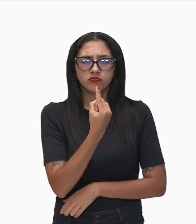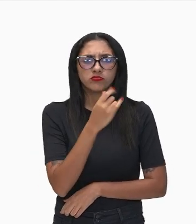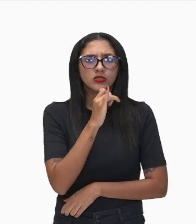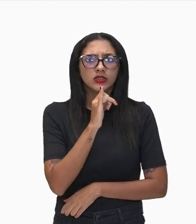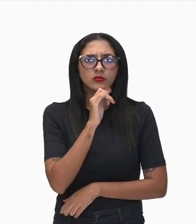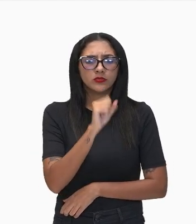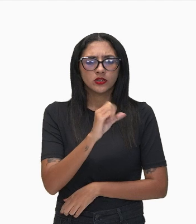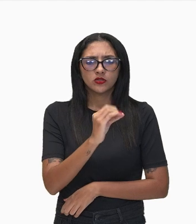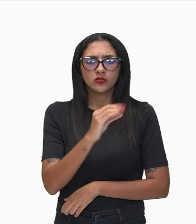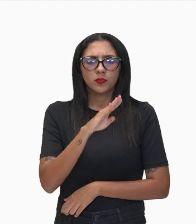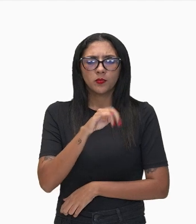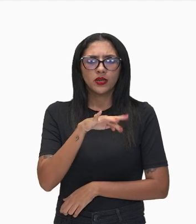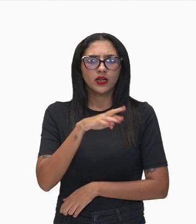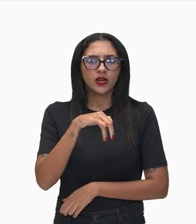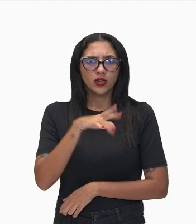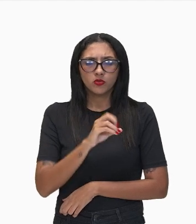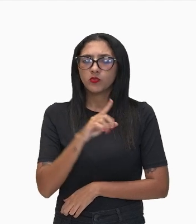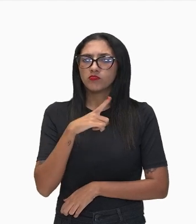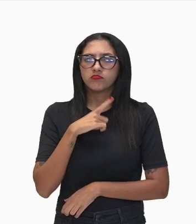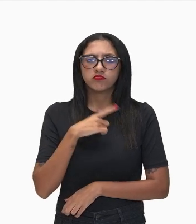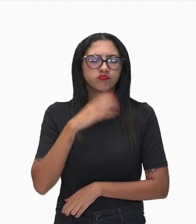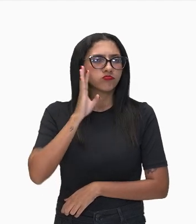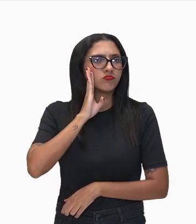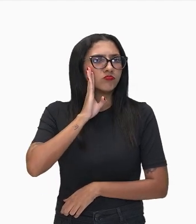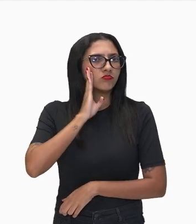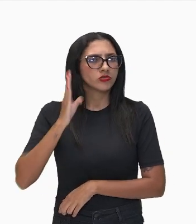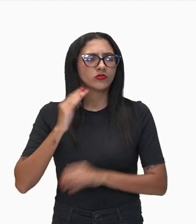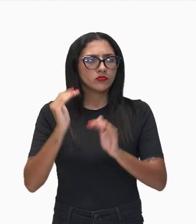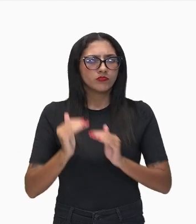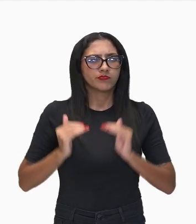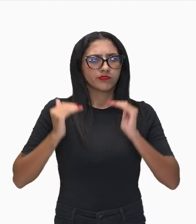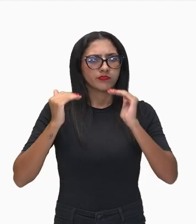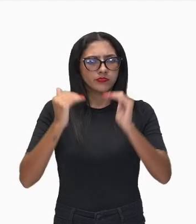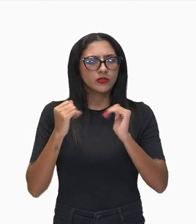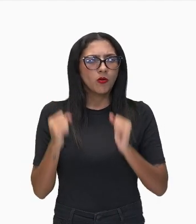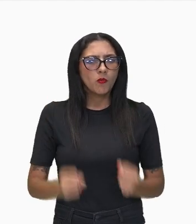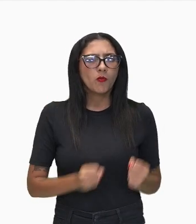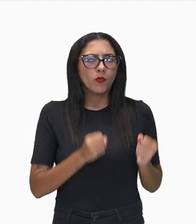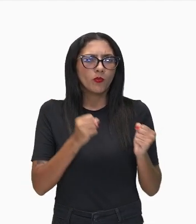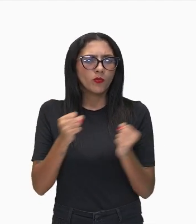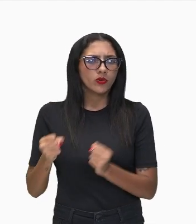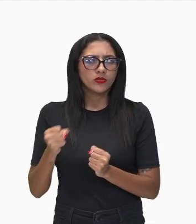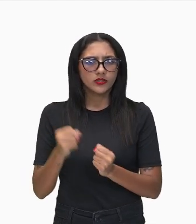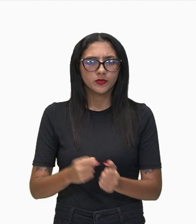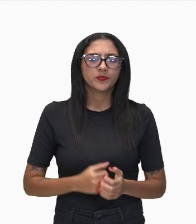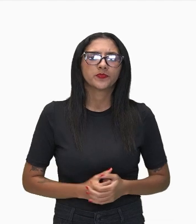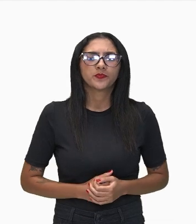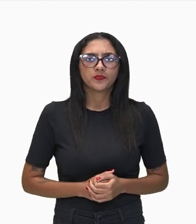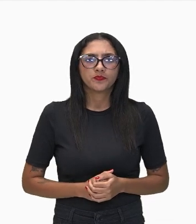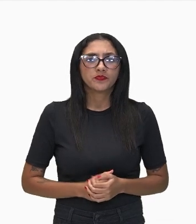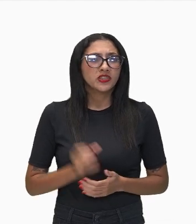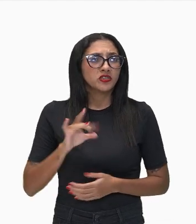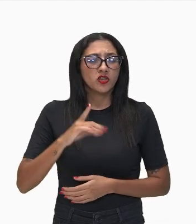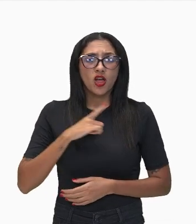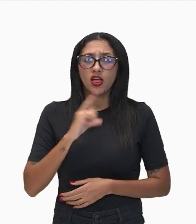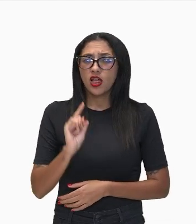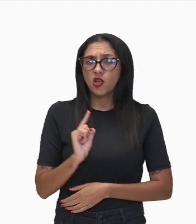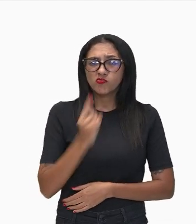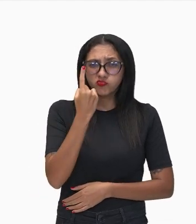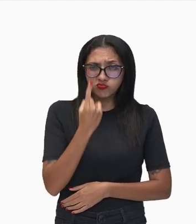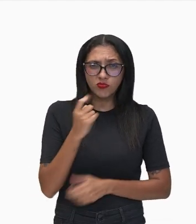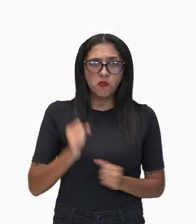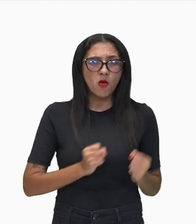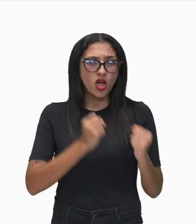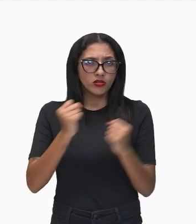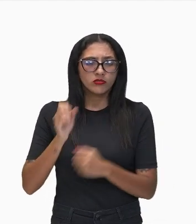uma absoluta centralização do exercício do poder. Então, aí, né, existe um único poder soberano, né,